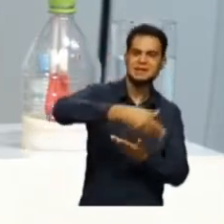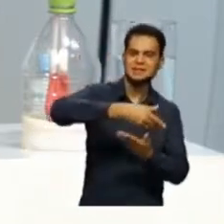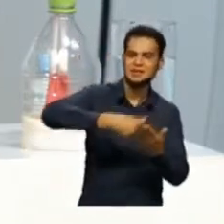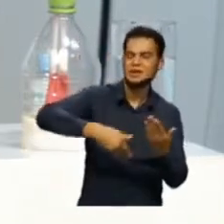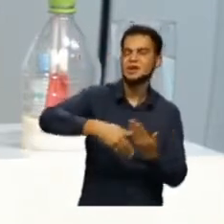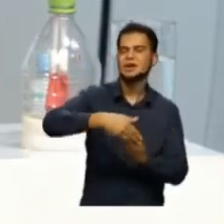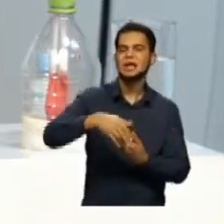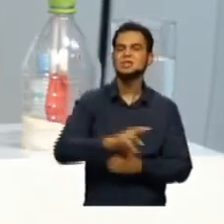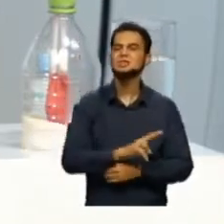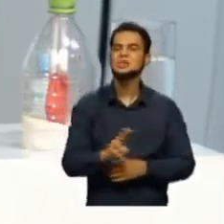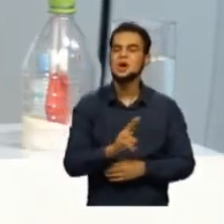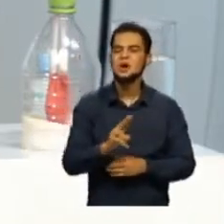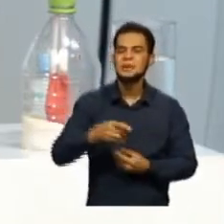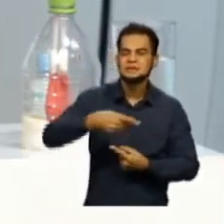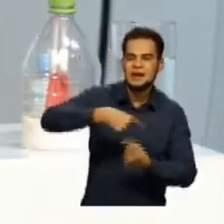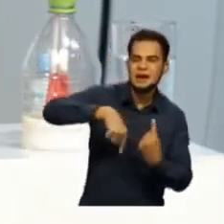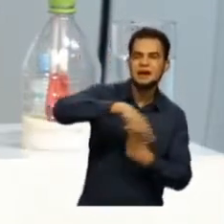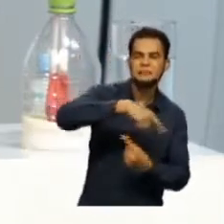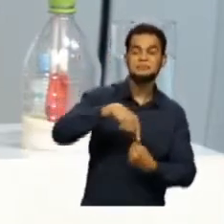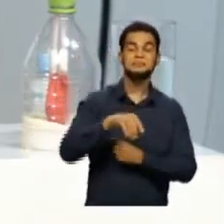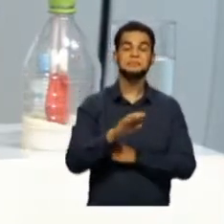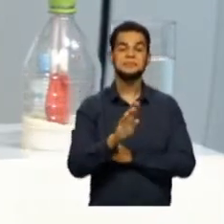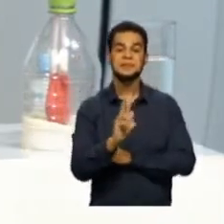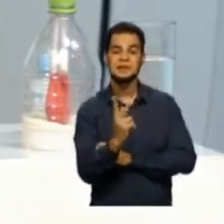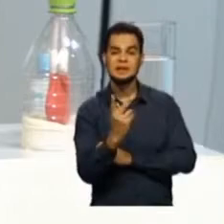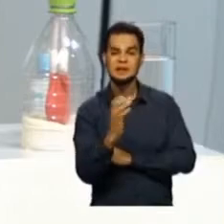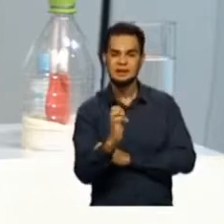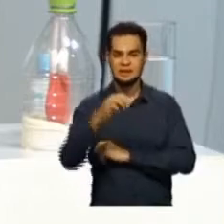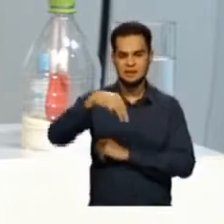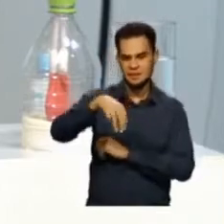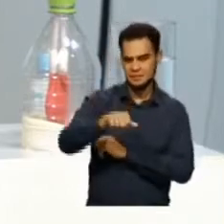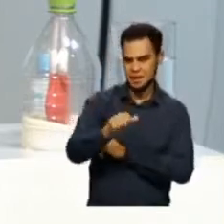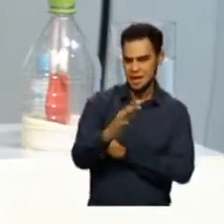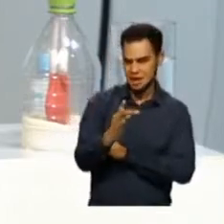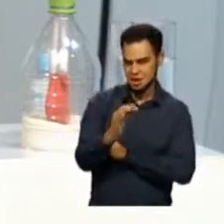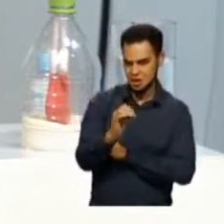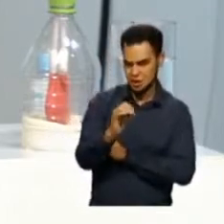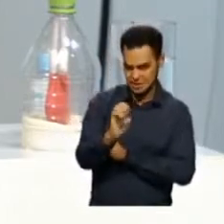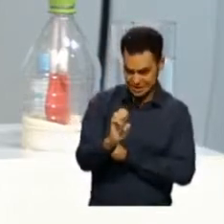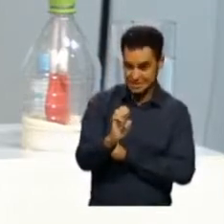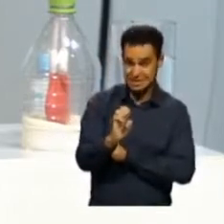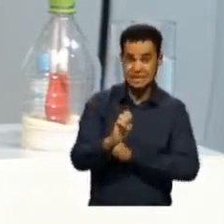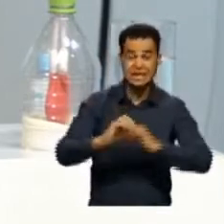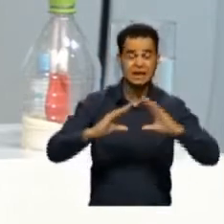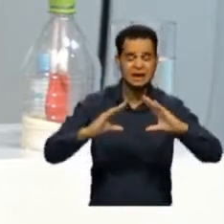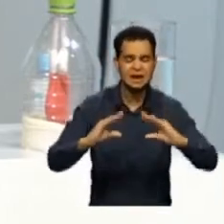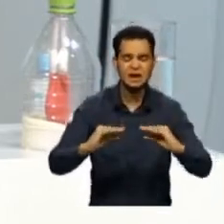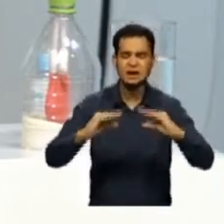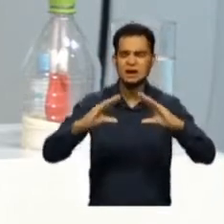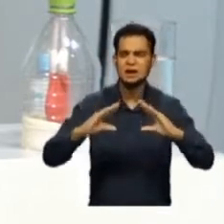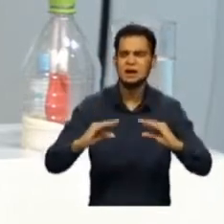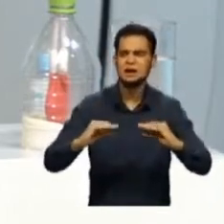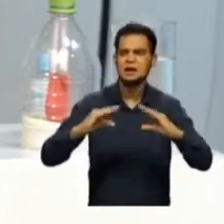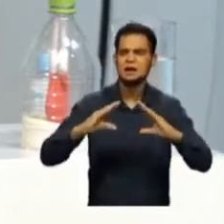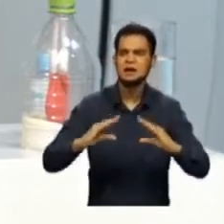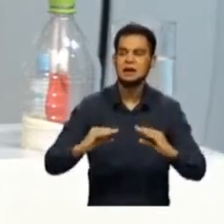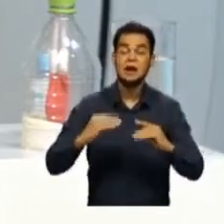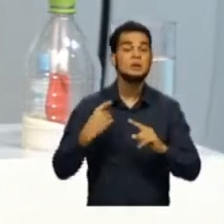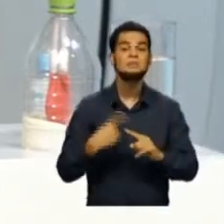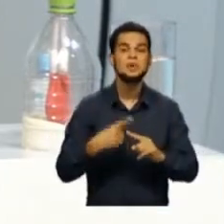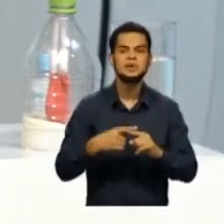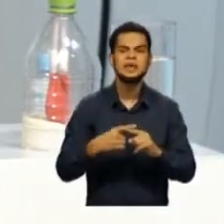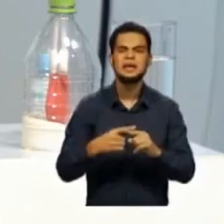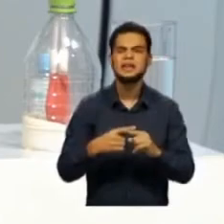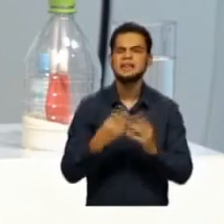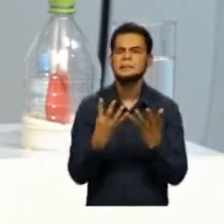de hematose. O pulmão, ele tem essa estrutura esponjosa justamente porque ele é formado por muitos,